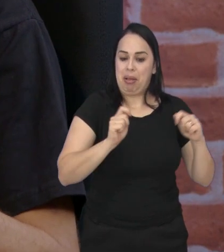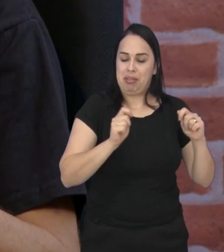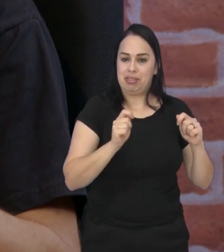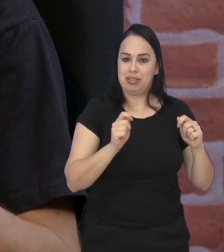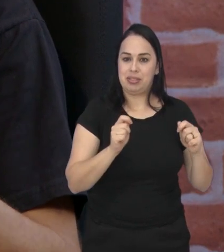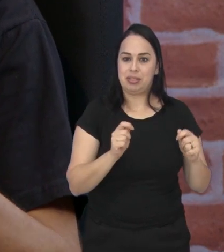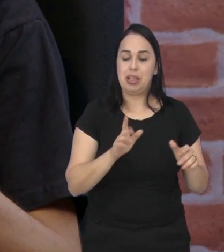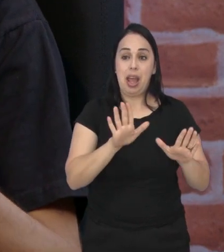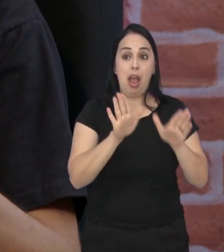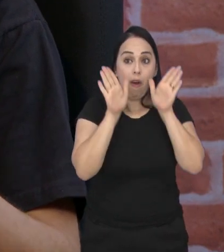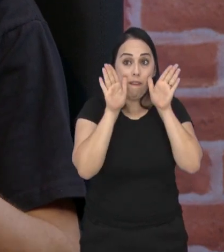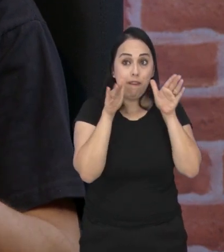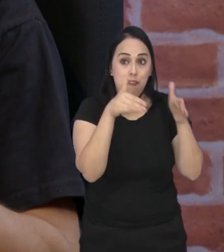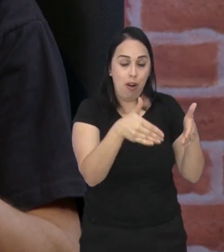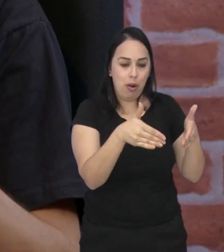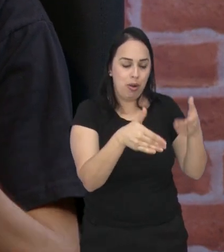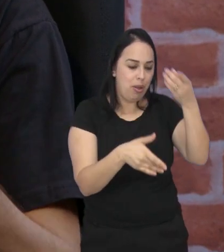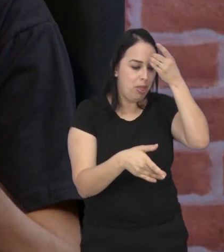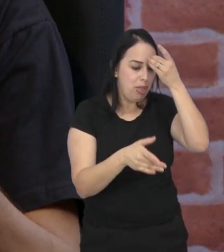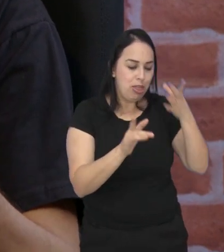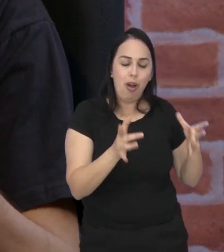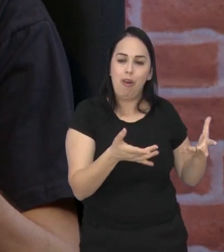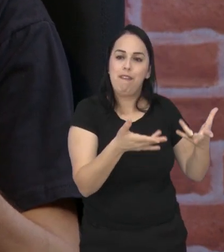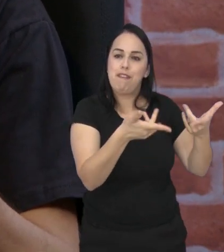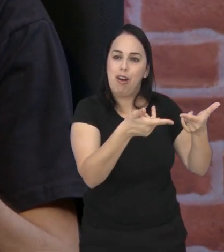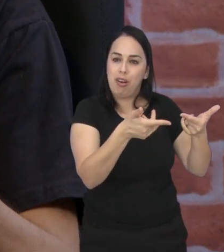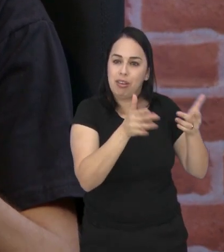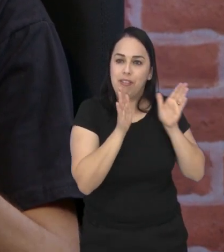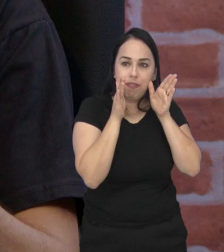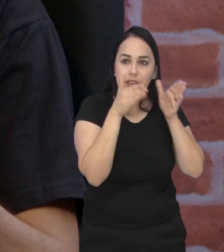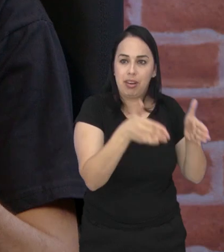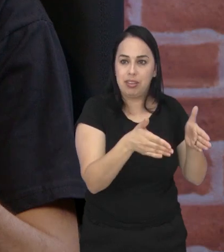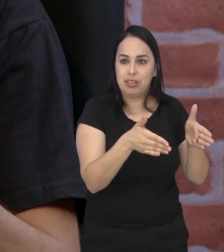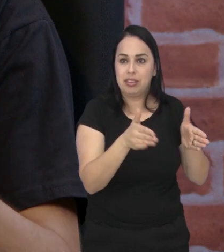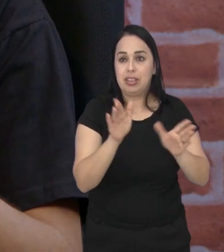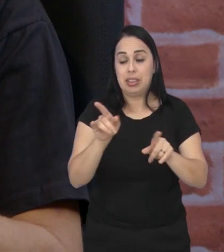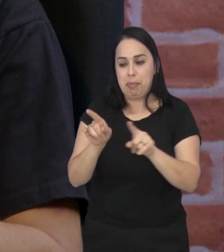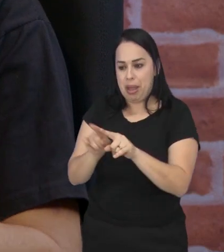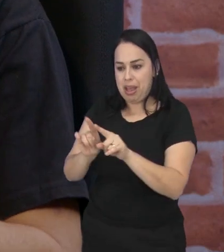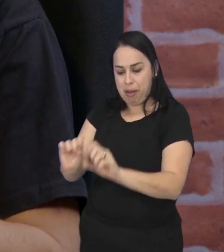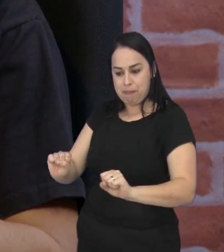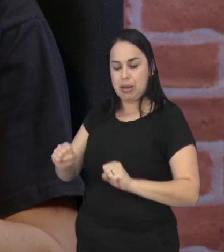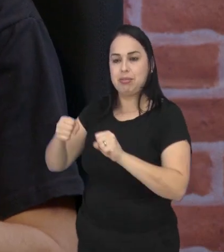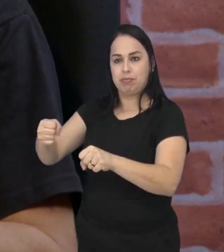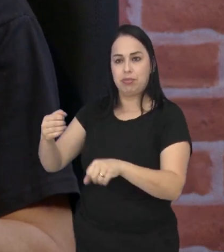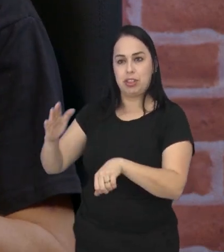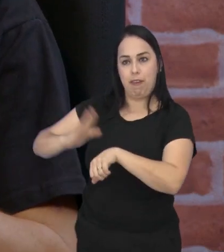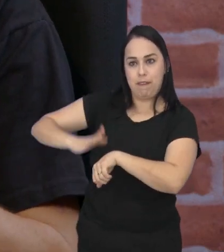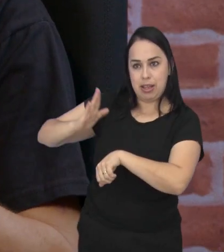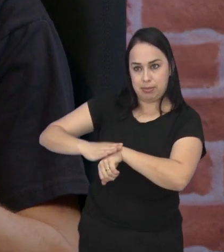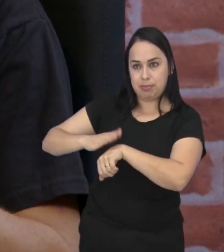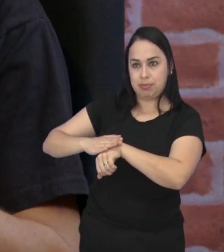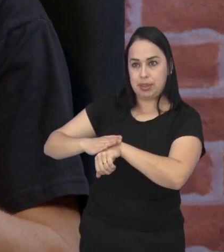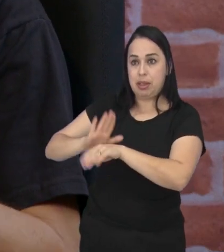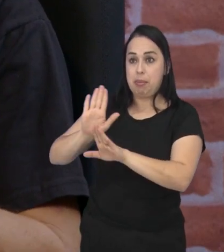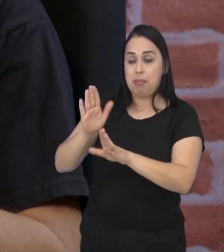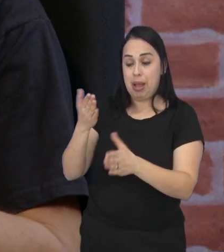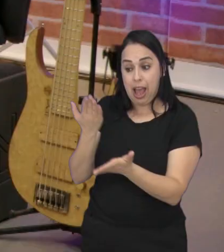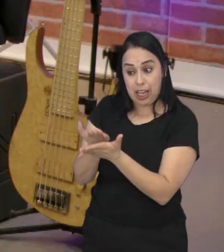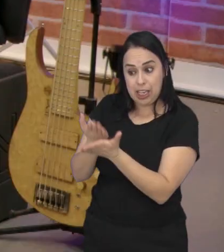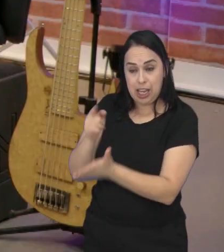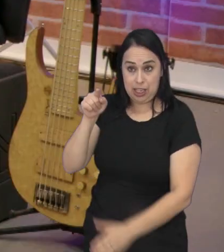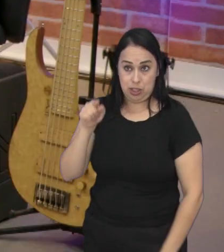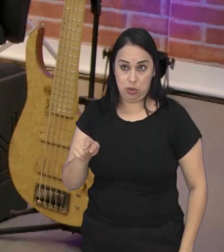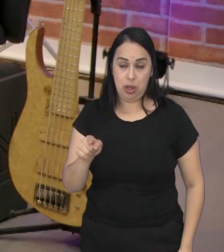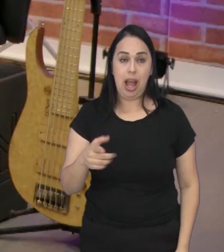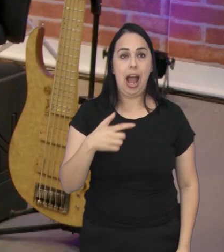a questão do dom acho que está muito mais relacionado com o propósito que você tem para aquilo na sua vida do que com a arte de fazer. Isso